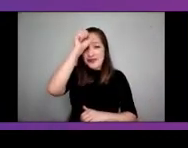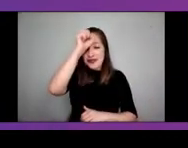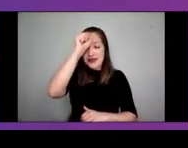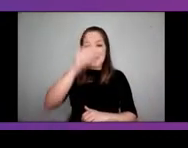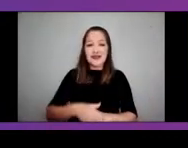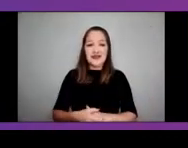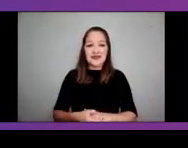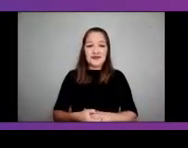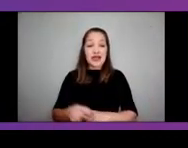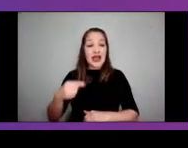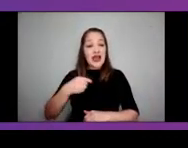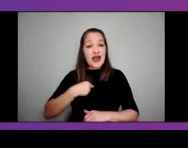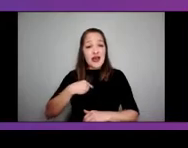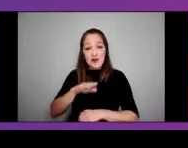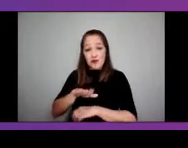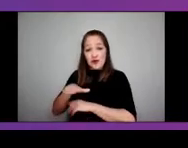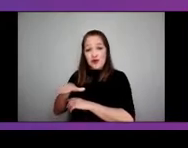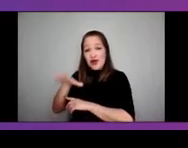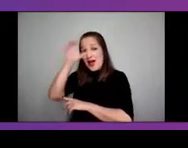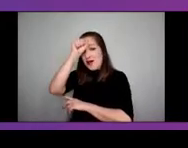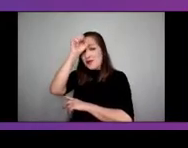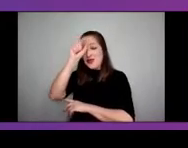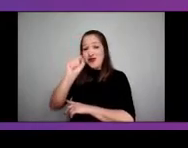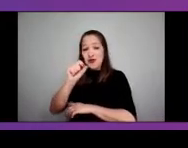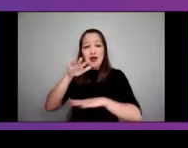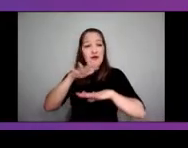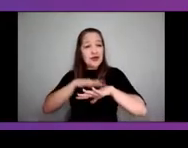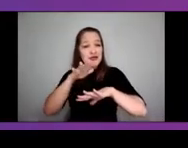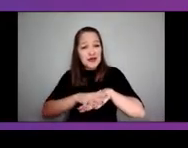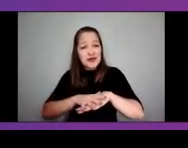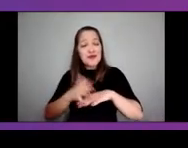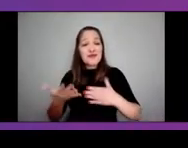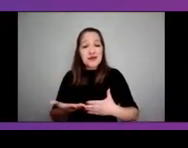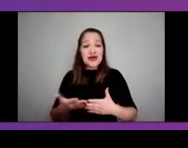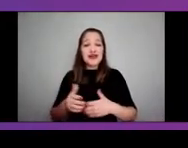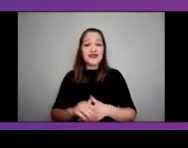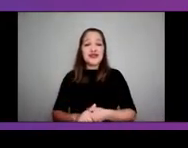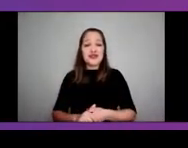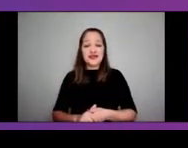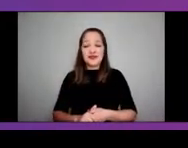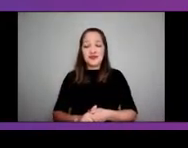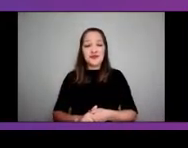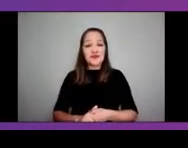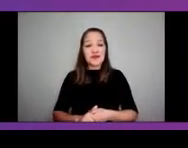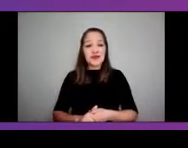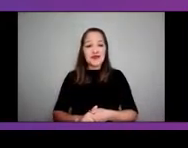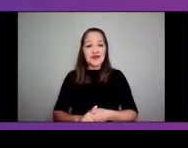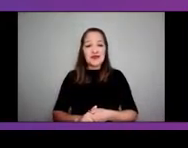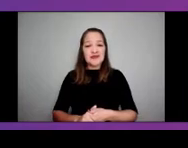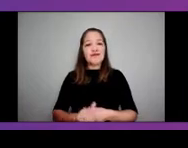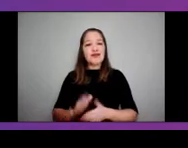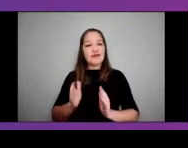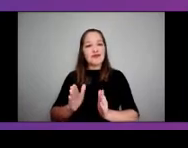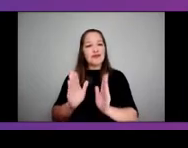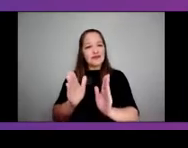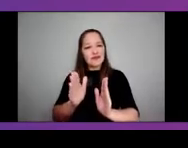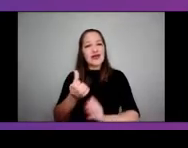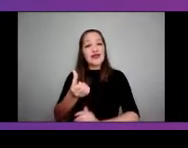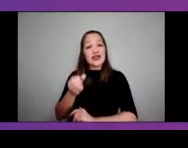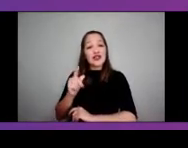quando me remete à infância que aprende muito da matemática da física e das coisas do mundo nesse caminhada de 6 Km durante